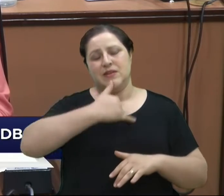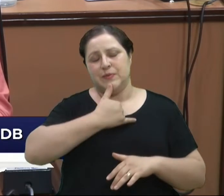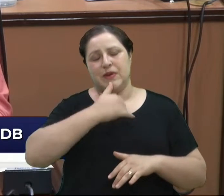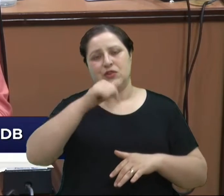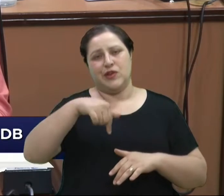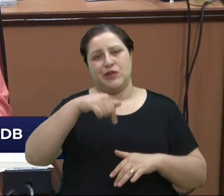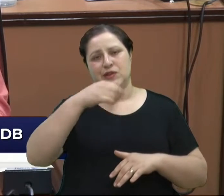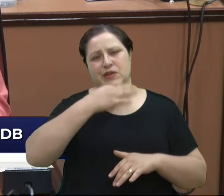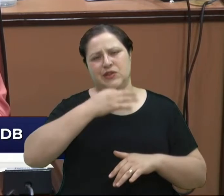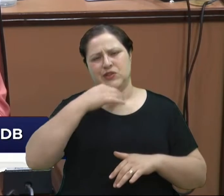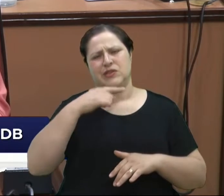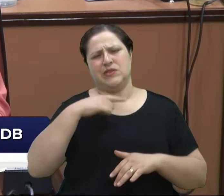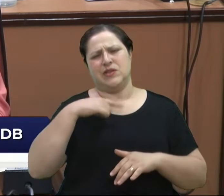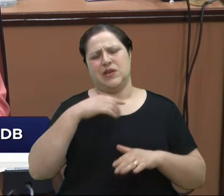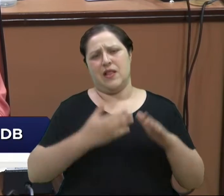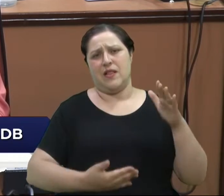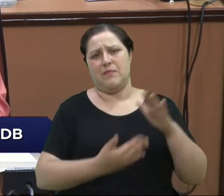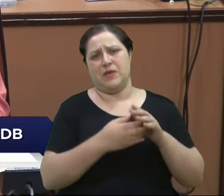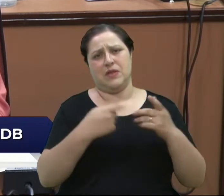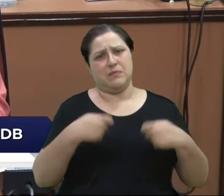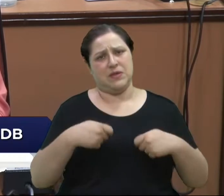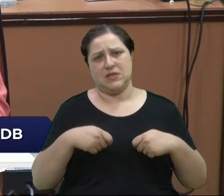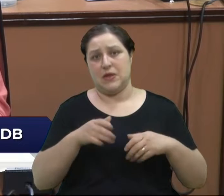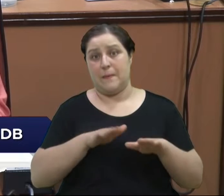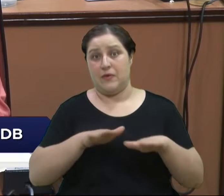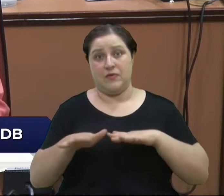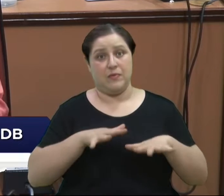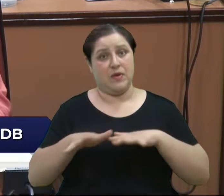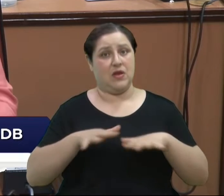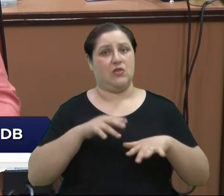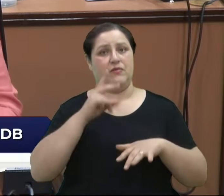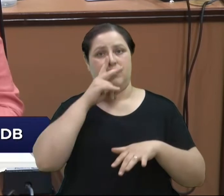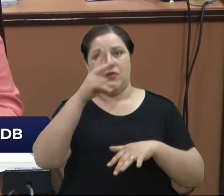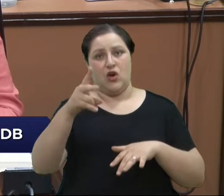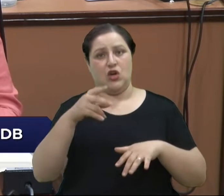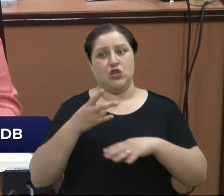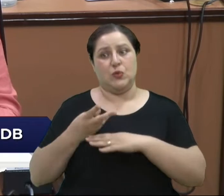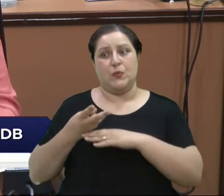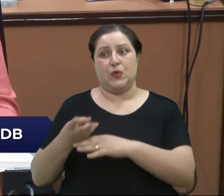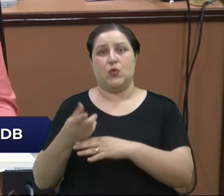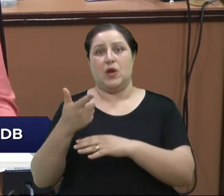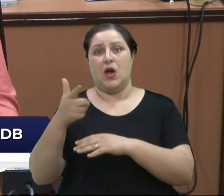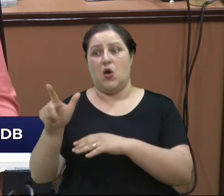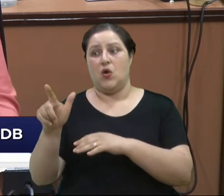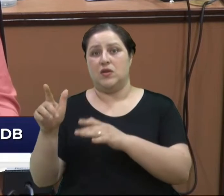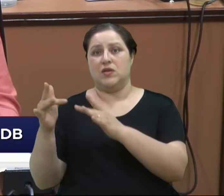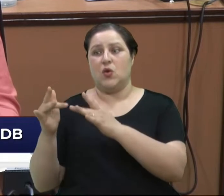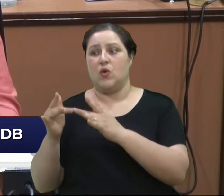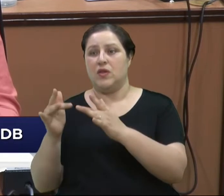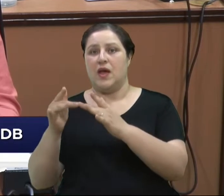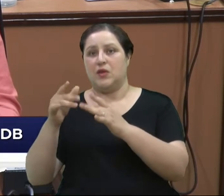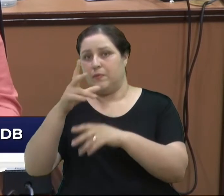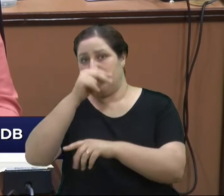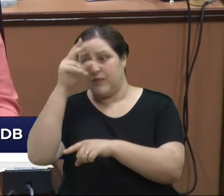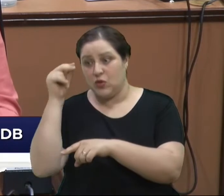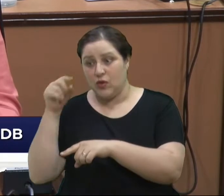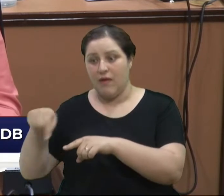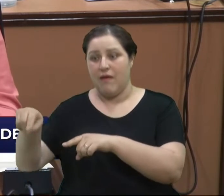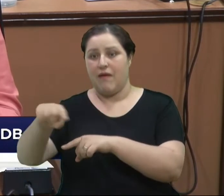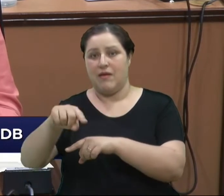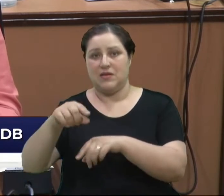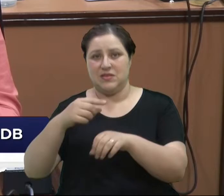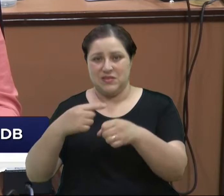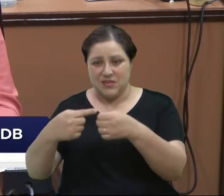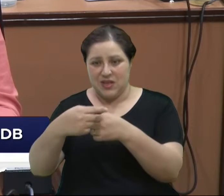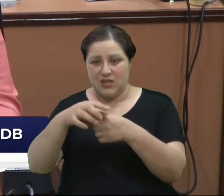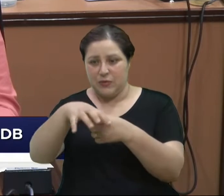eu acho que realmente é necessário um movimento muito forte para buscar essas outras prefeituras para que apoiem também o Hospital Geral, uma vez